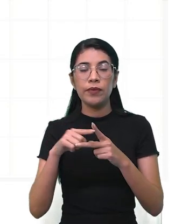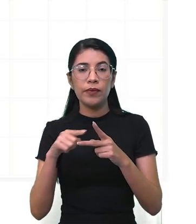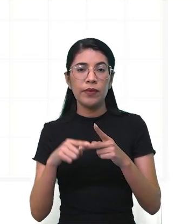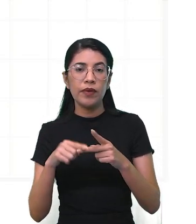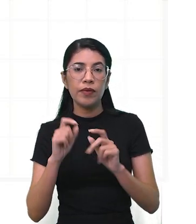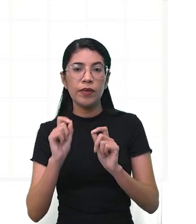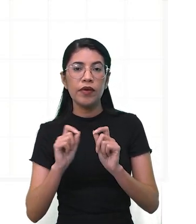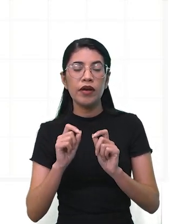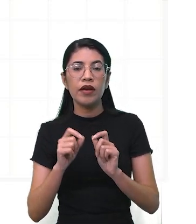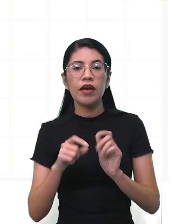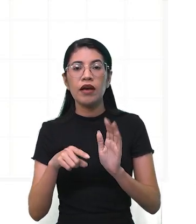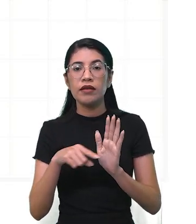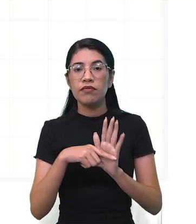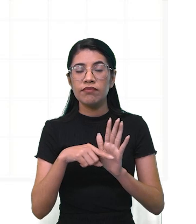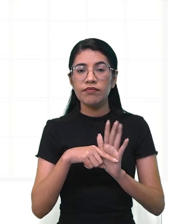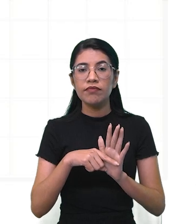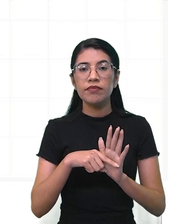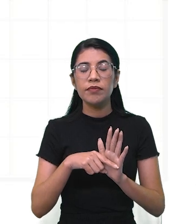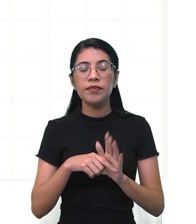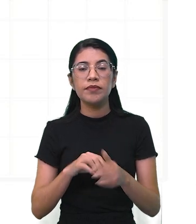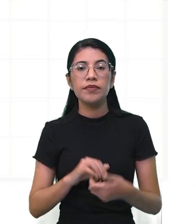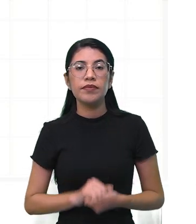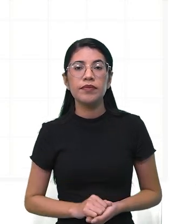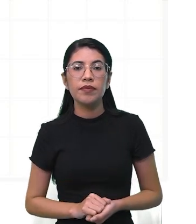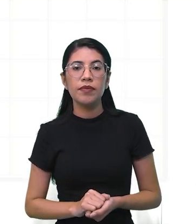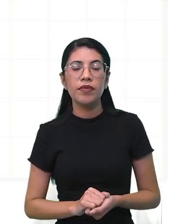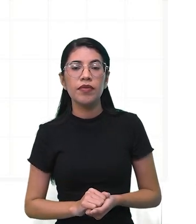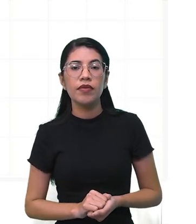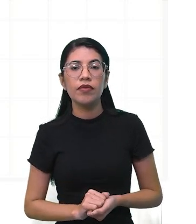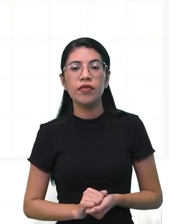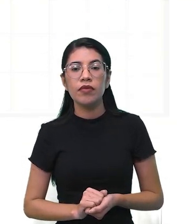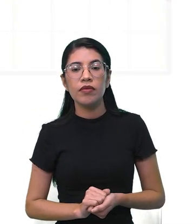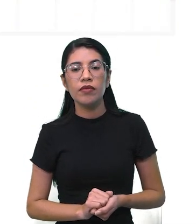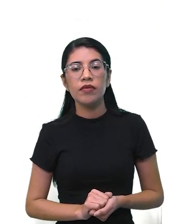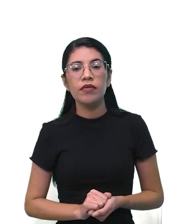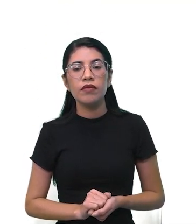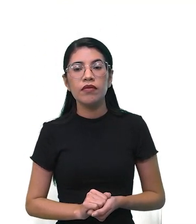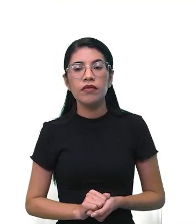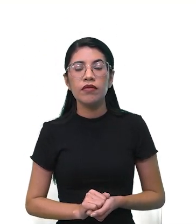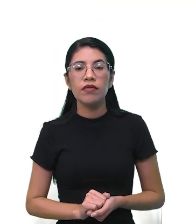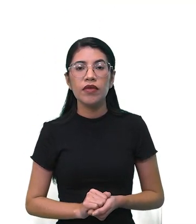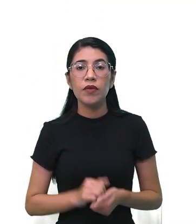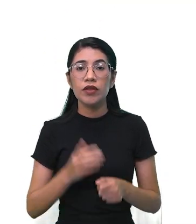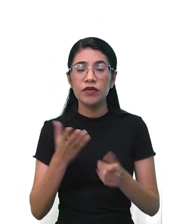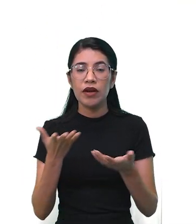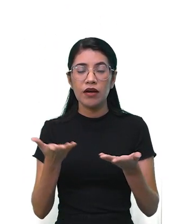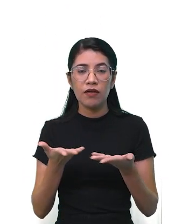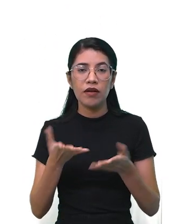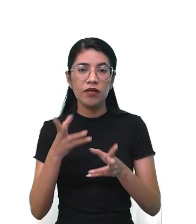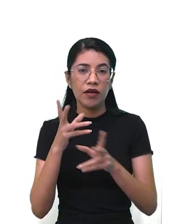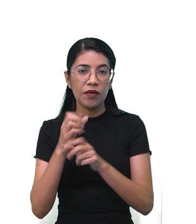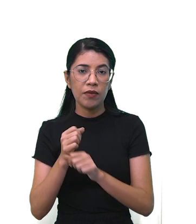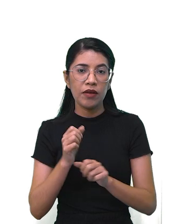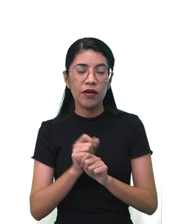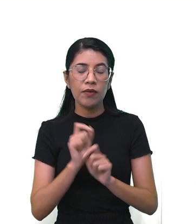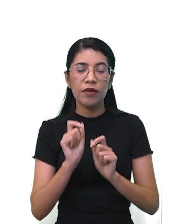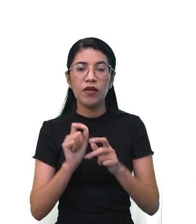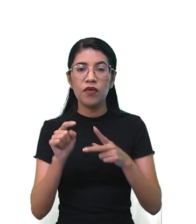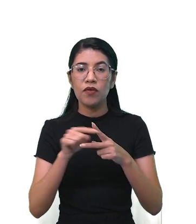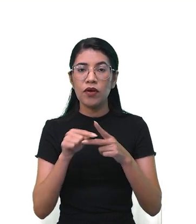a diferença para dar os 180. Então nós vamos fazer. Vamos pegar o ângulo interno, né?